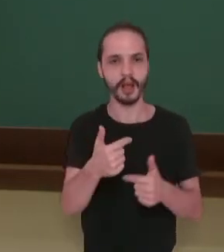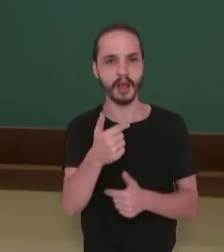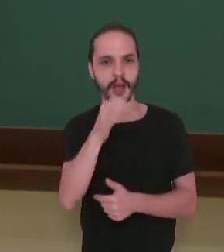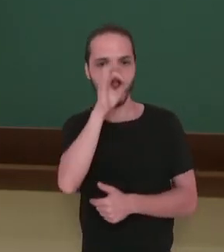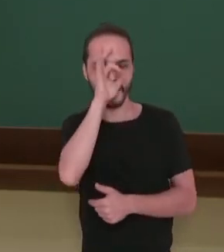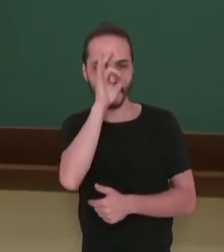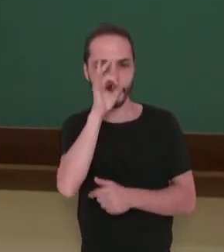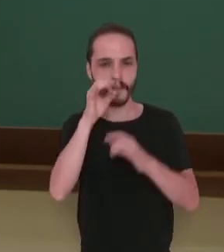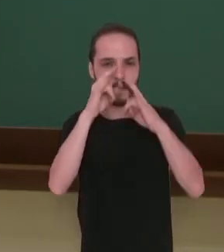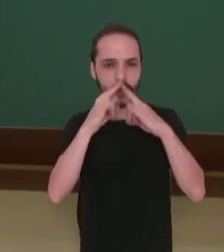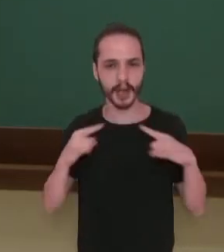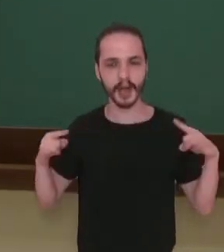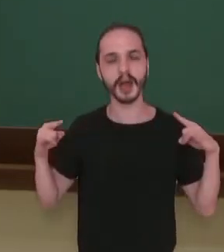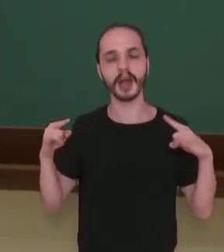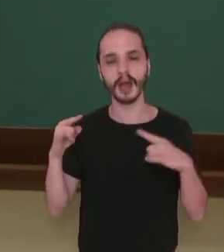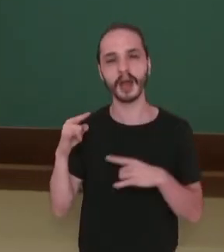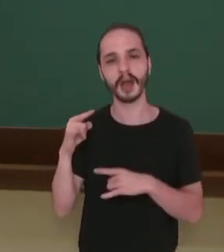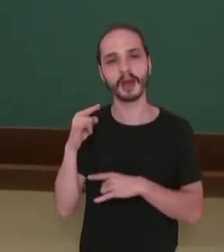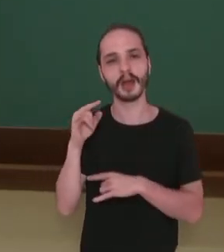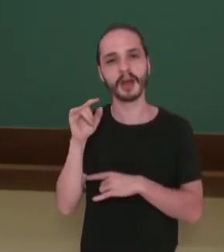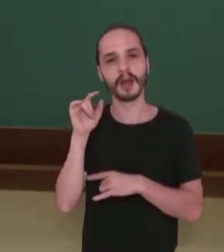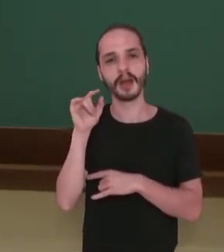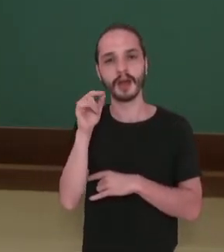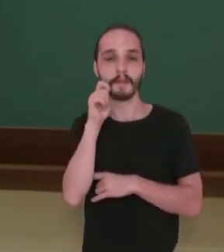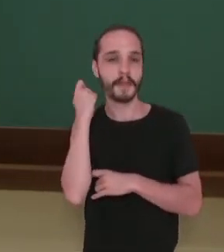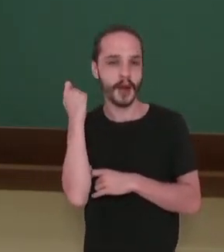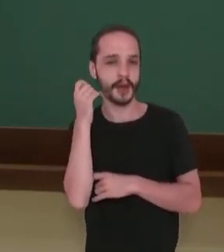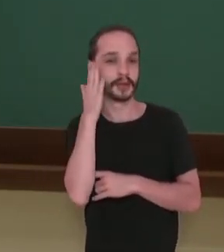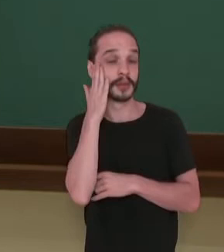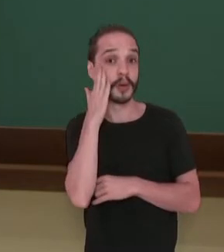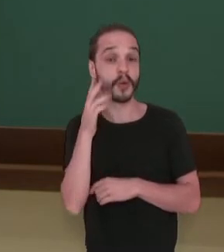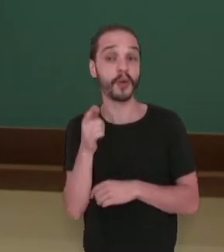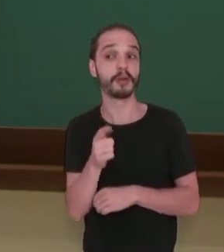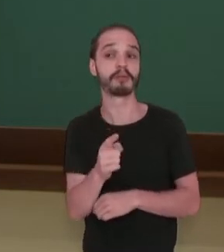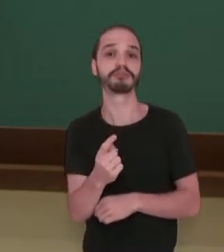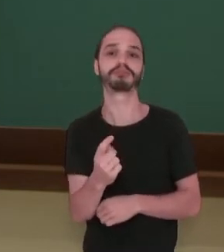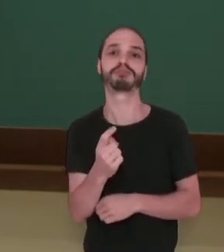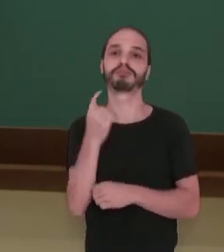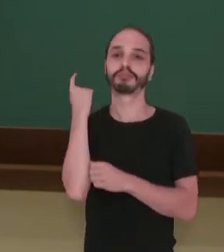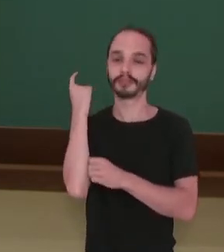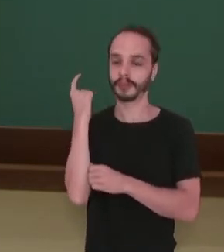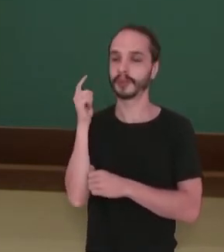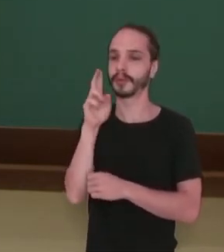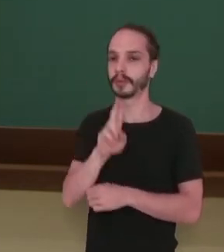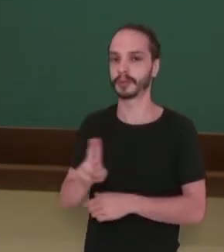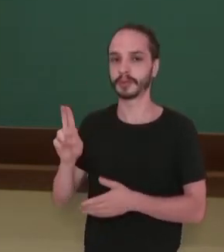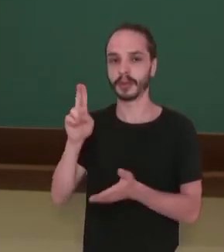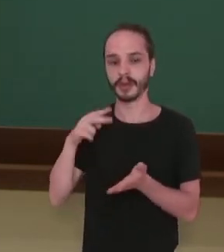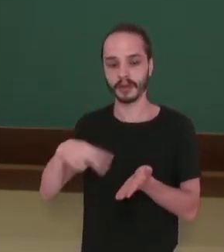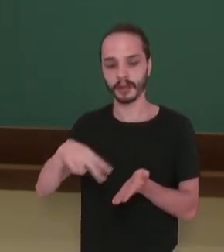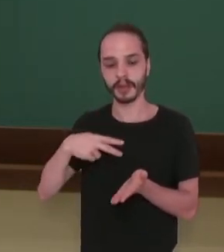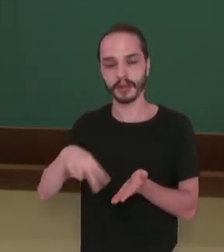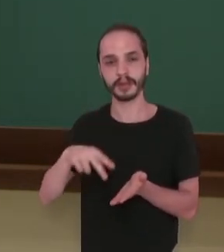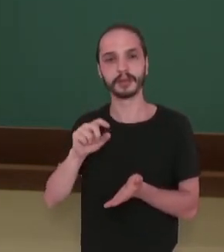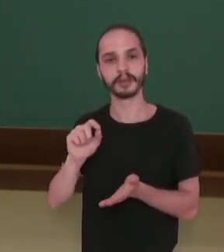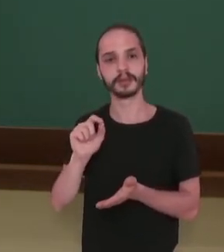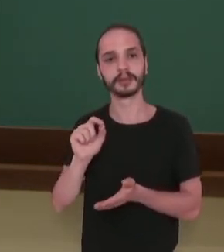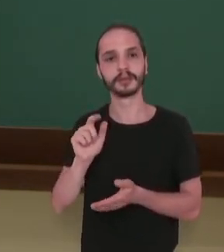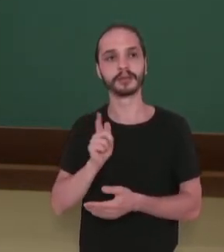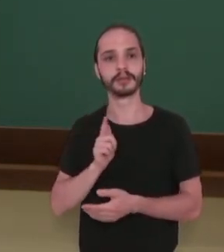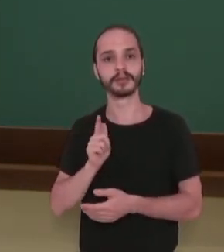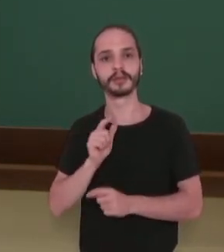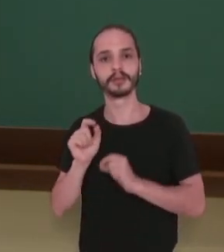circo, né? Então eles utilizavam a dança antes, né, desse período, para que o